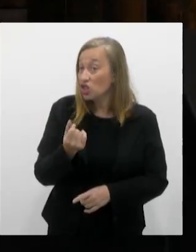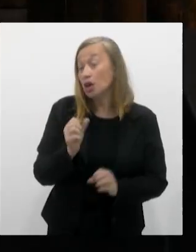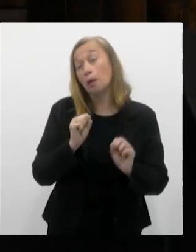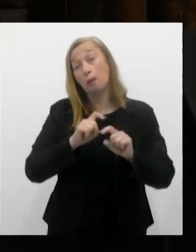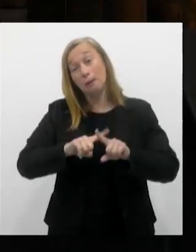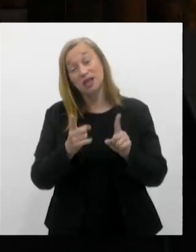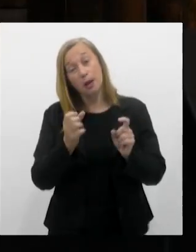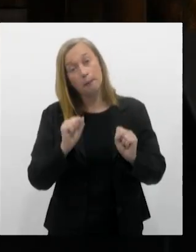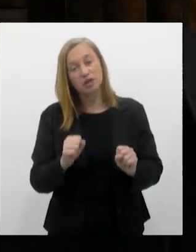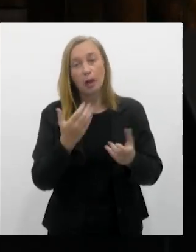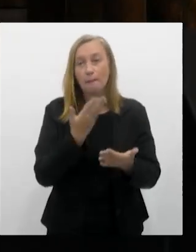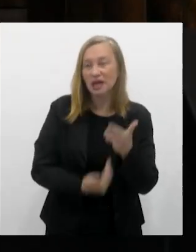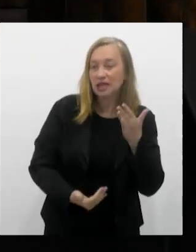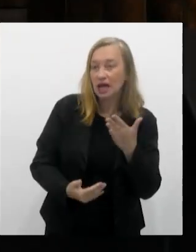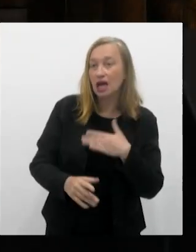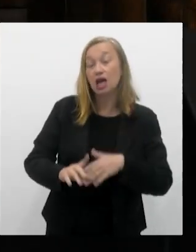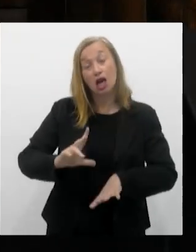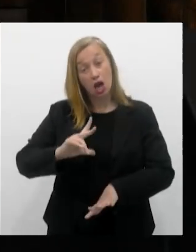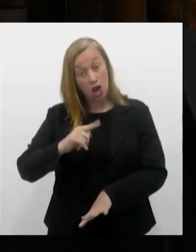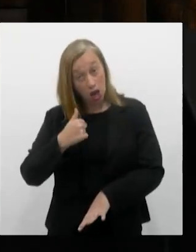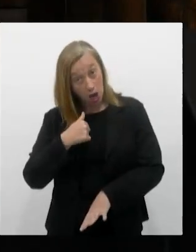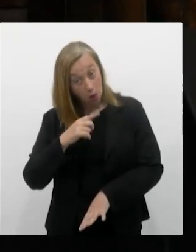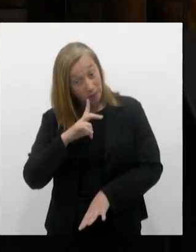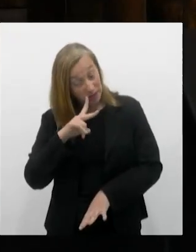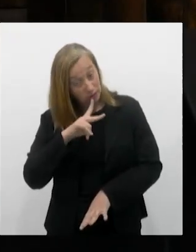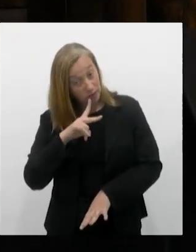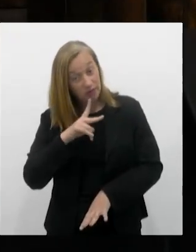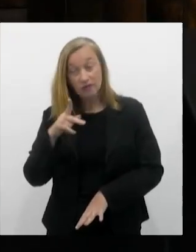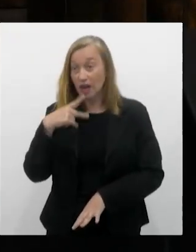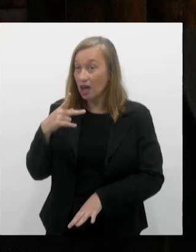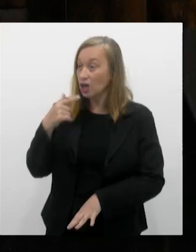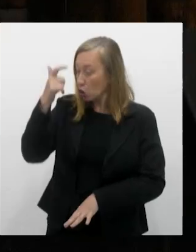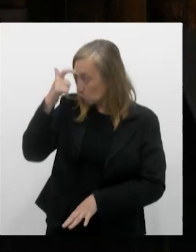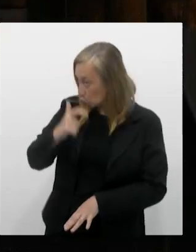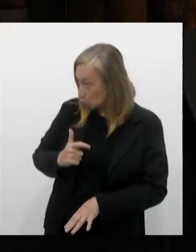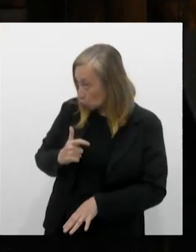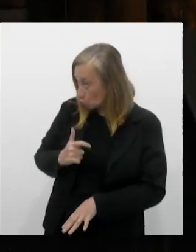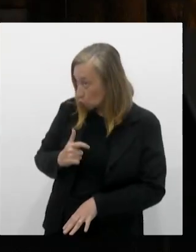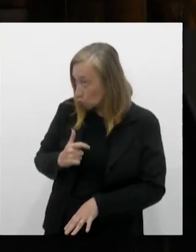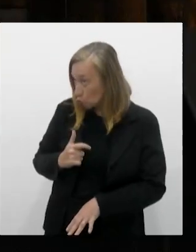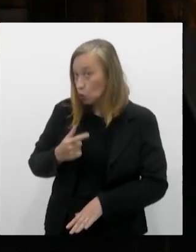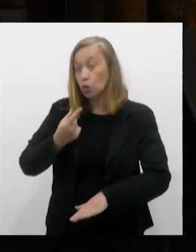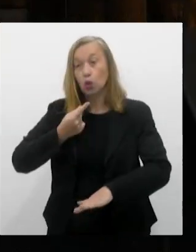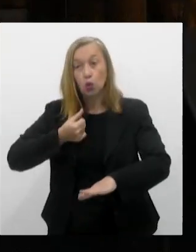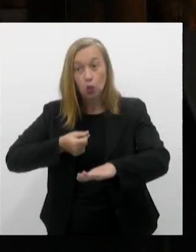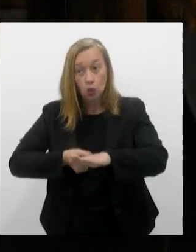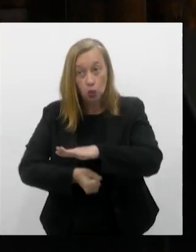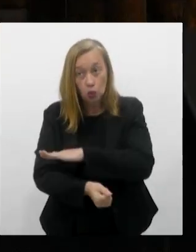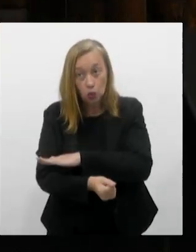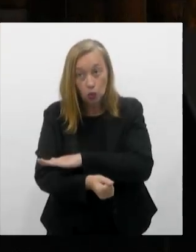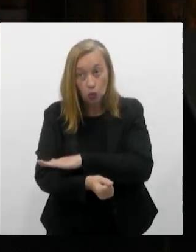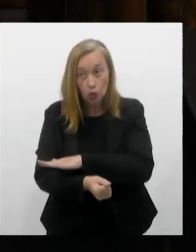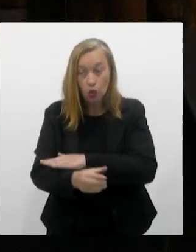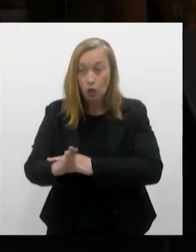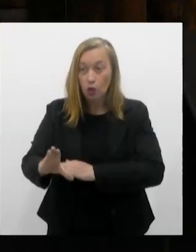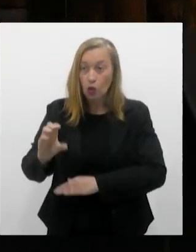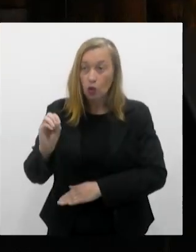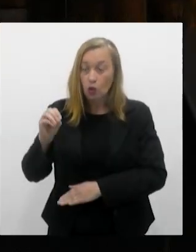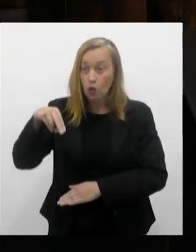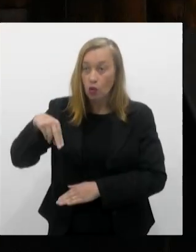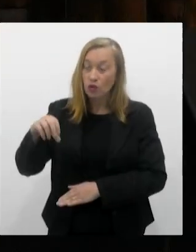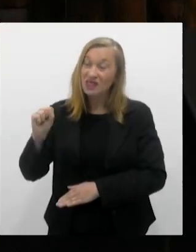E eu, particularmente, diria assim para o gerente: eu sou um investidor